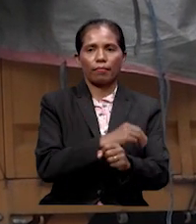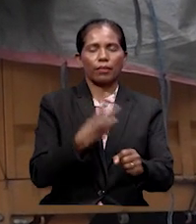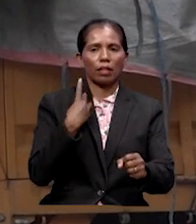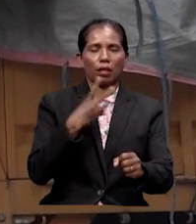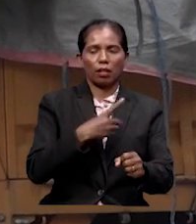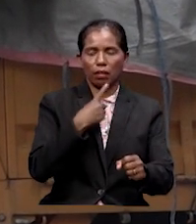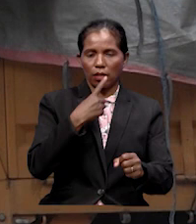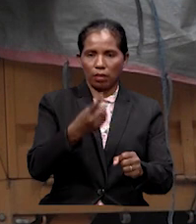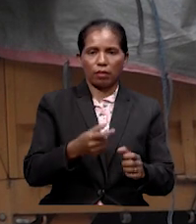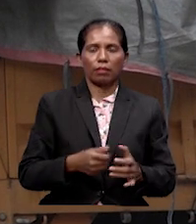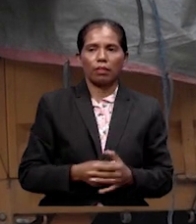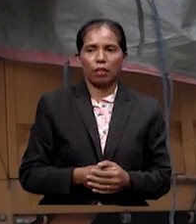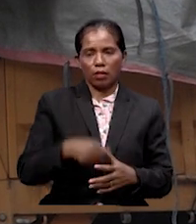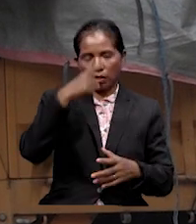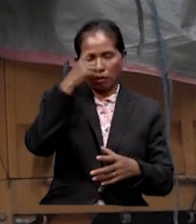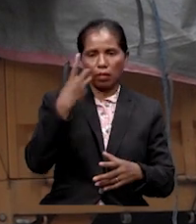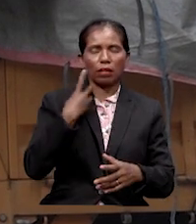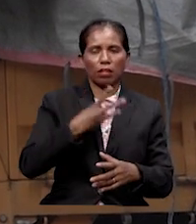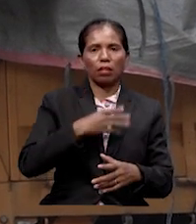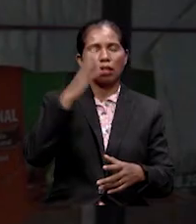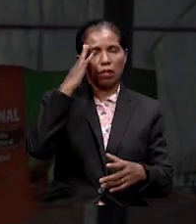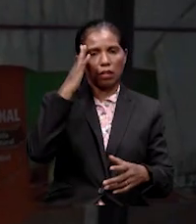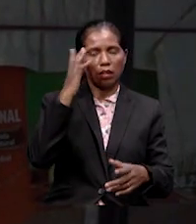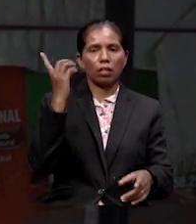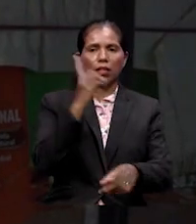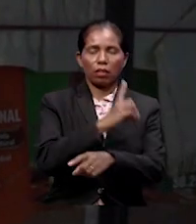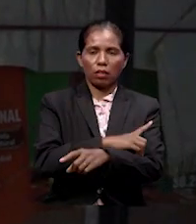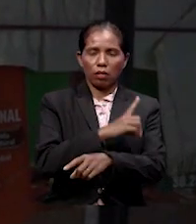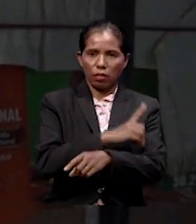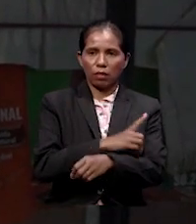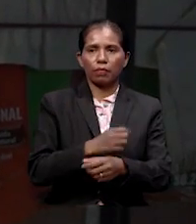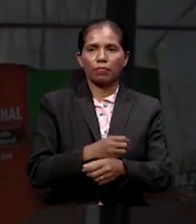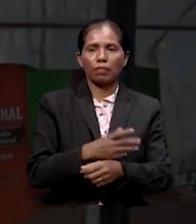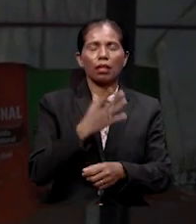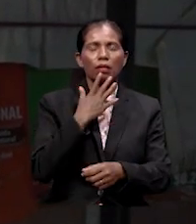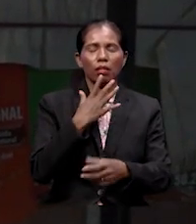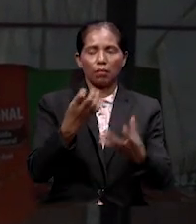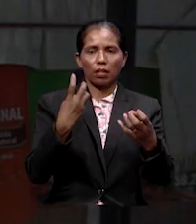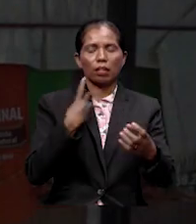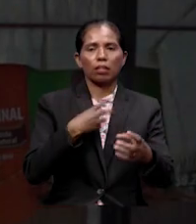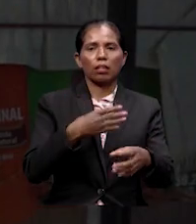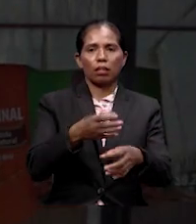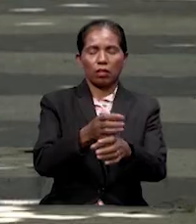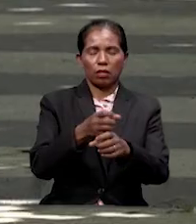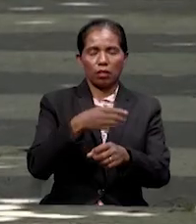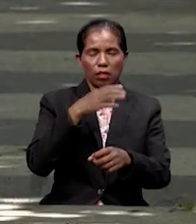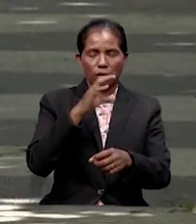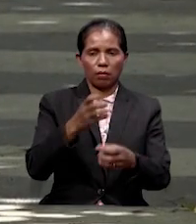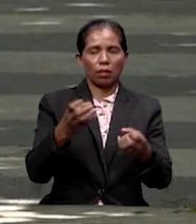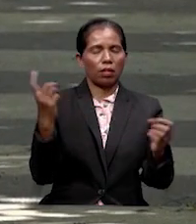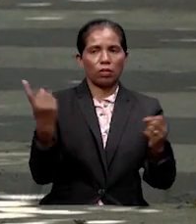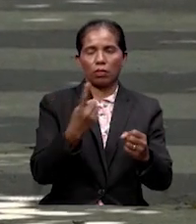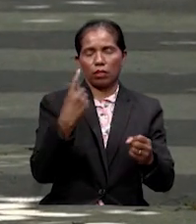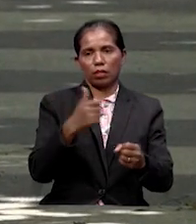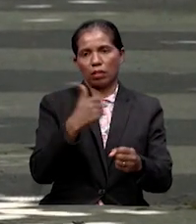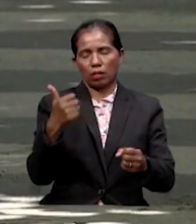ita temine tamba ita tene kata ita ne lor lor ne midar bar kita konsumen mai ho si fonte sel glossit mas midar ir ne